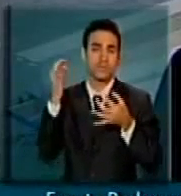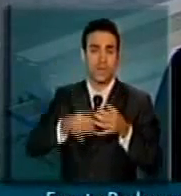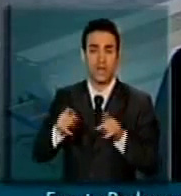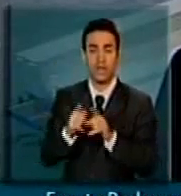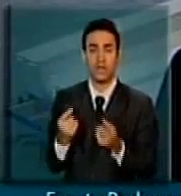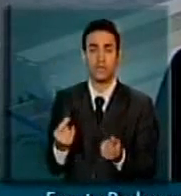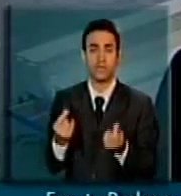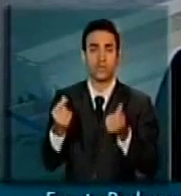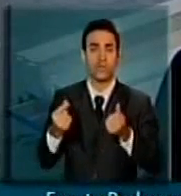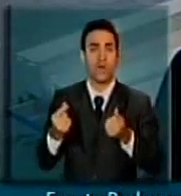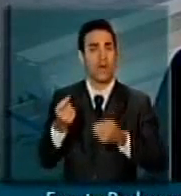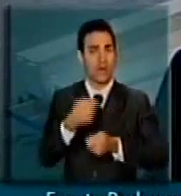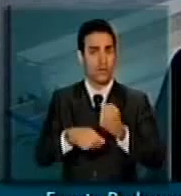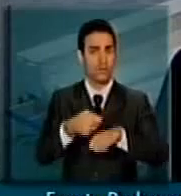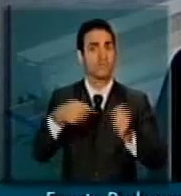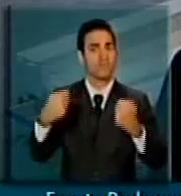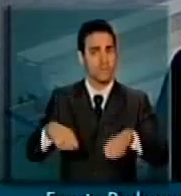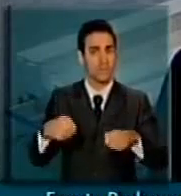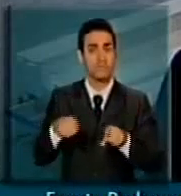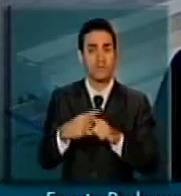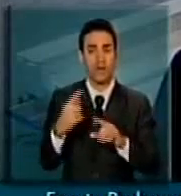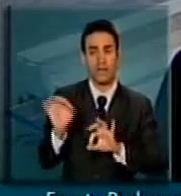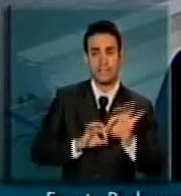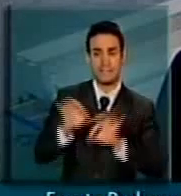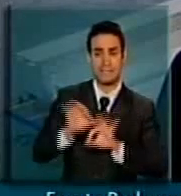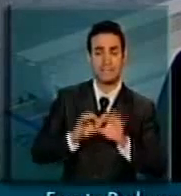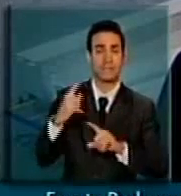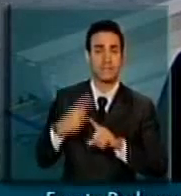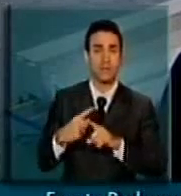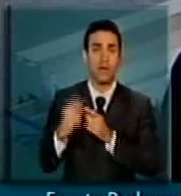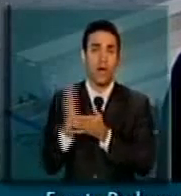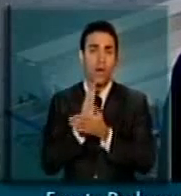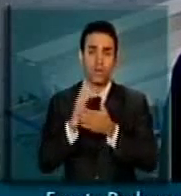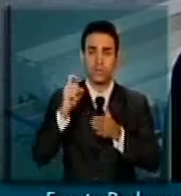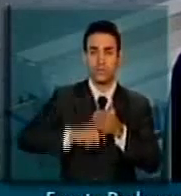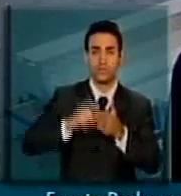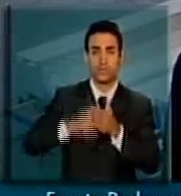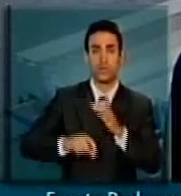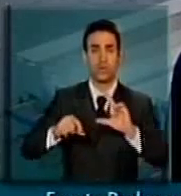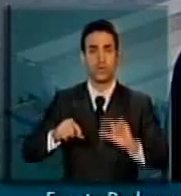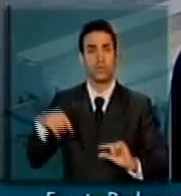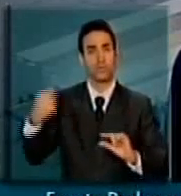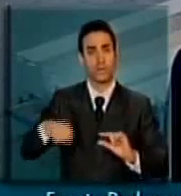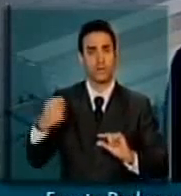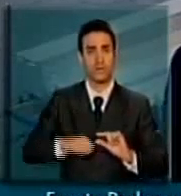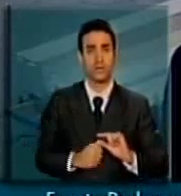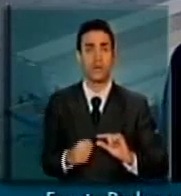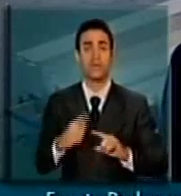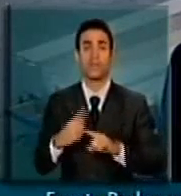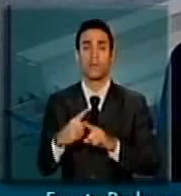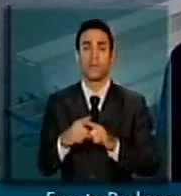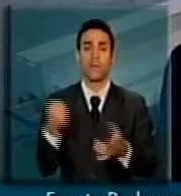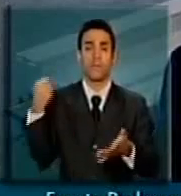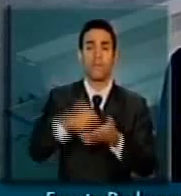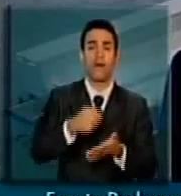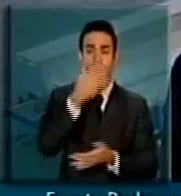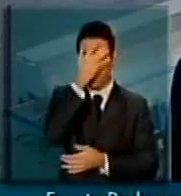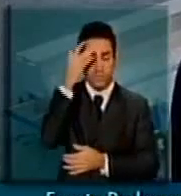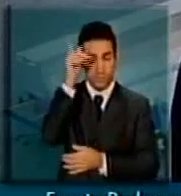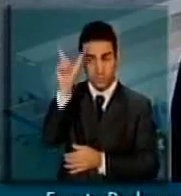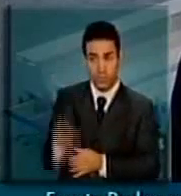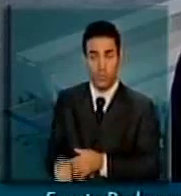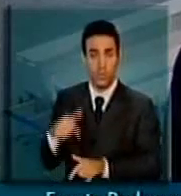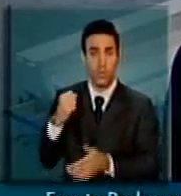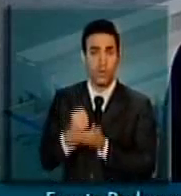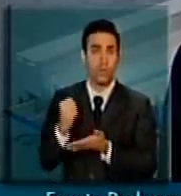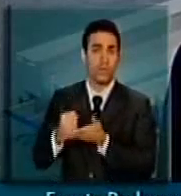custos operacionais com a desoneração tributária sobre a receita bruta, folha de pagamento e na aquisição de combustível